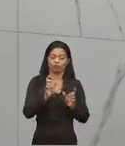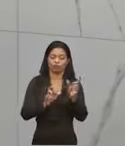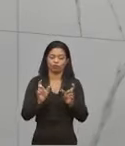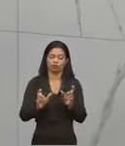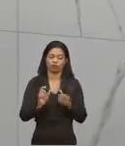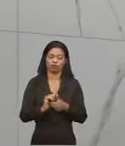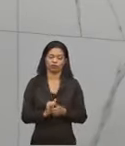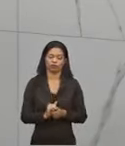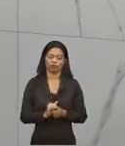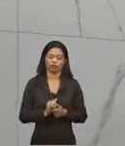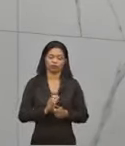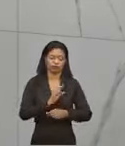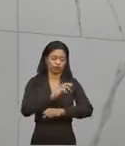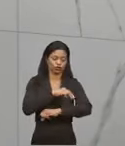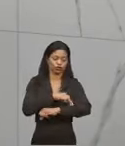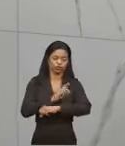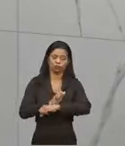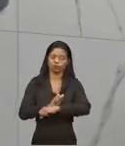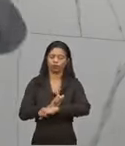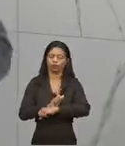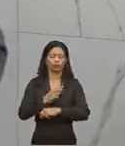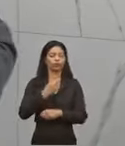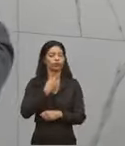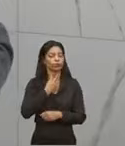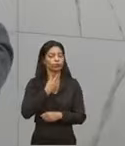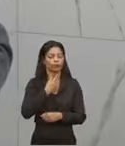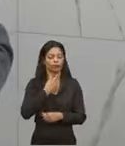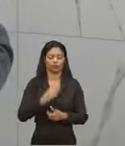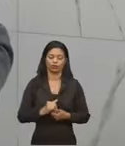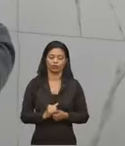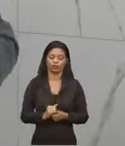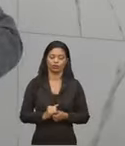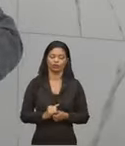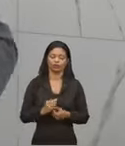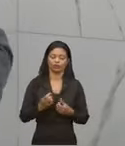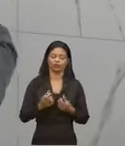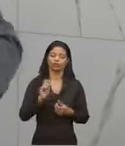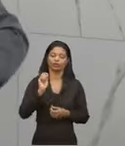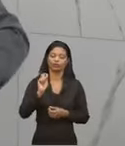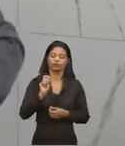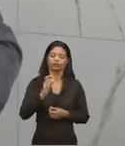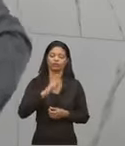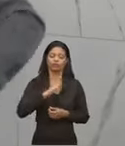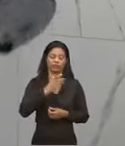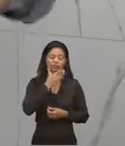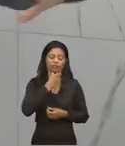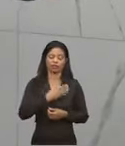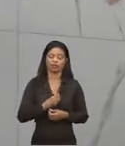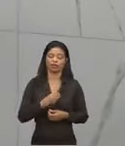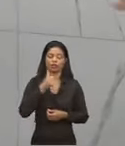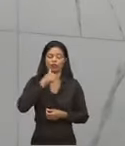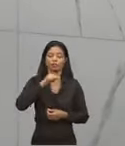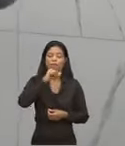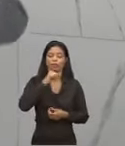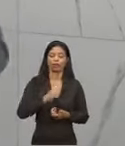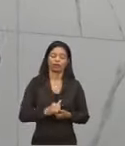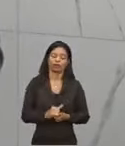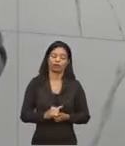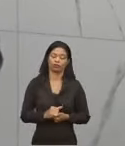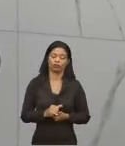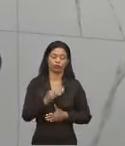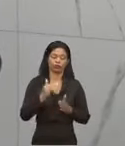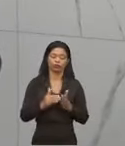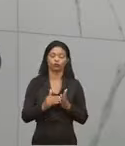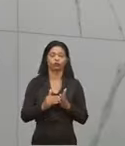nativo. O forasteiro desrespeitando o nativo. Quem tem filhos, quem tem família, quem tem irmãos, quem tem mãe, todo mundo ali